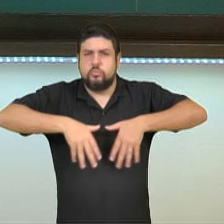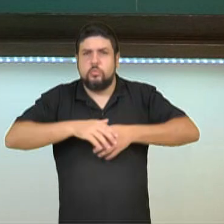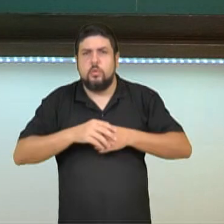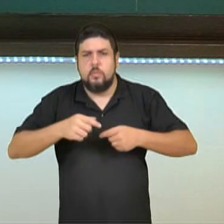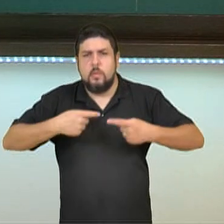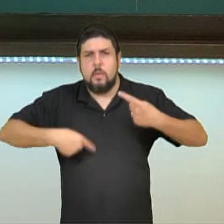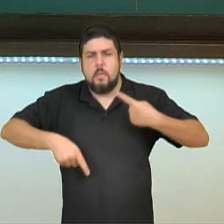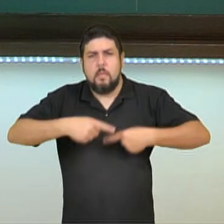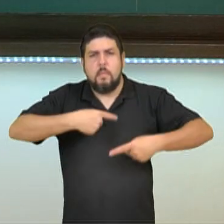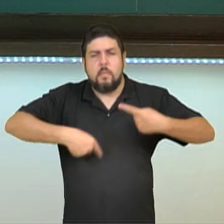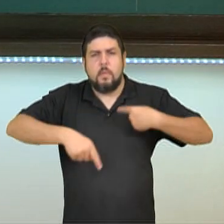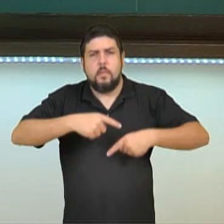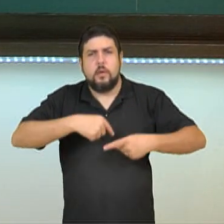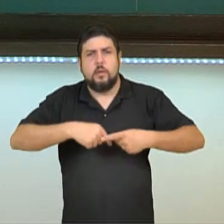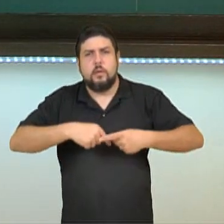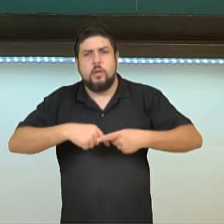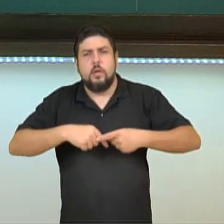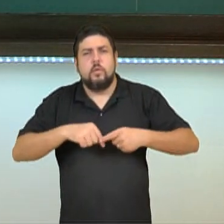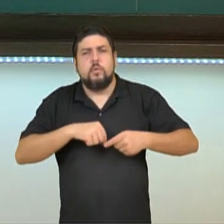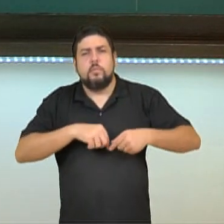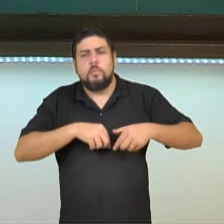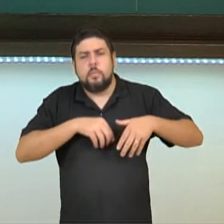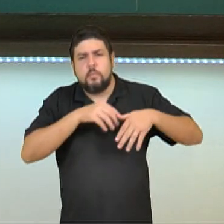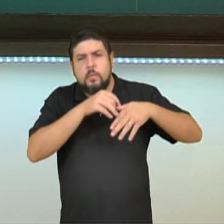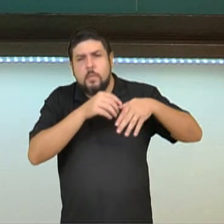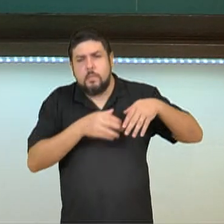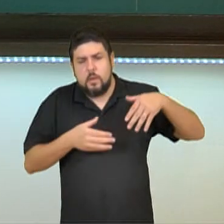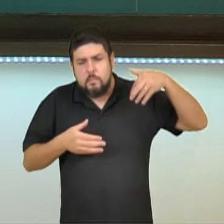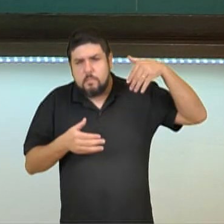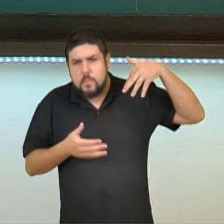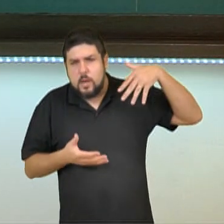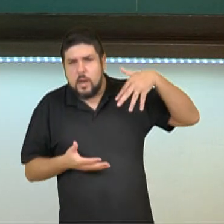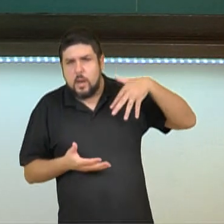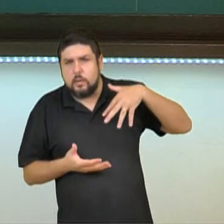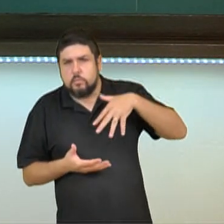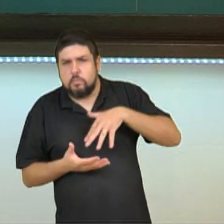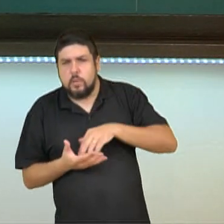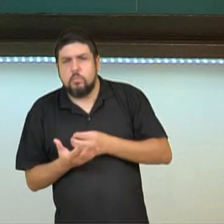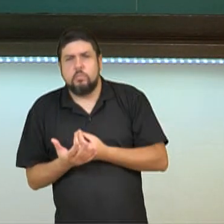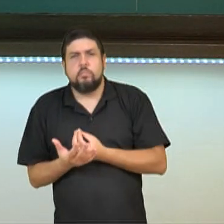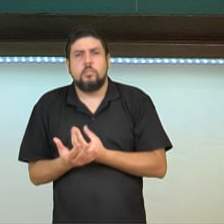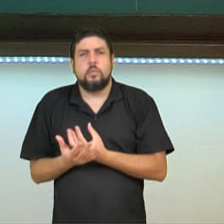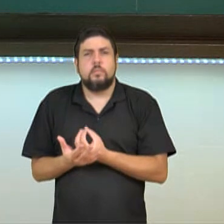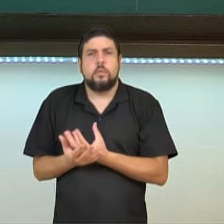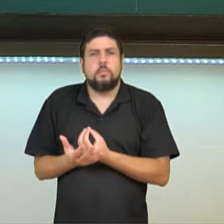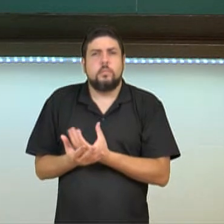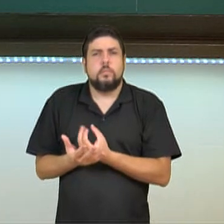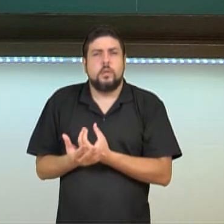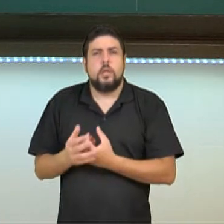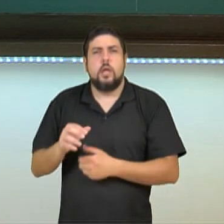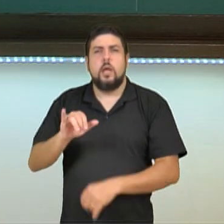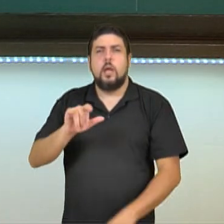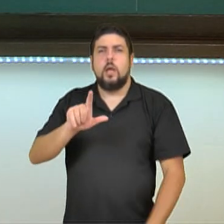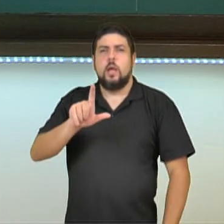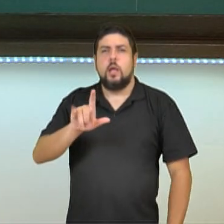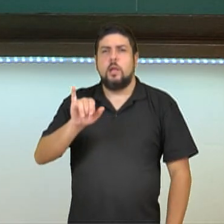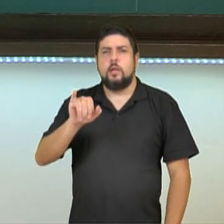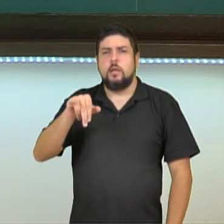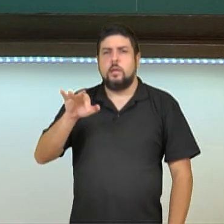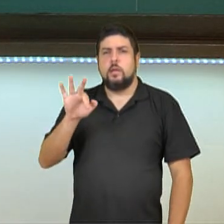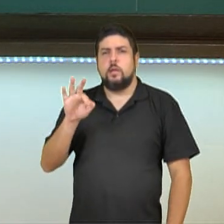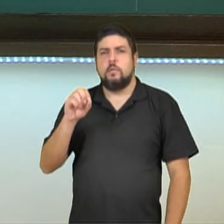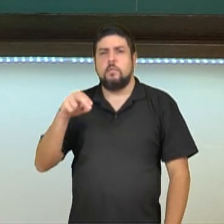vai chegar até os linfonodos, que também podemos chamar de gânglios linfáticos. O que são